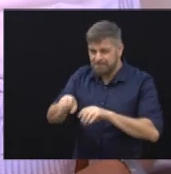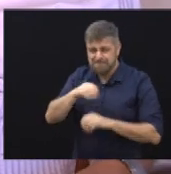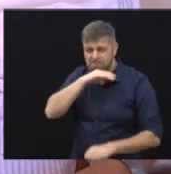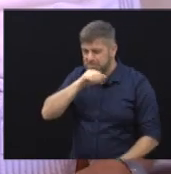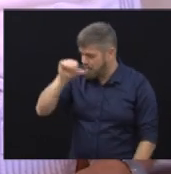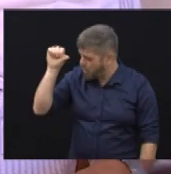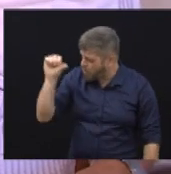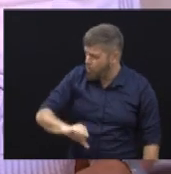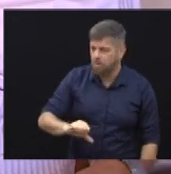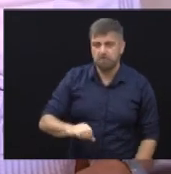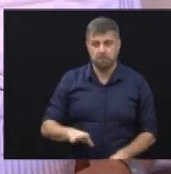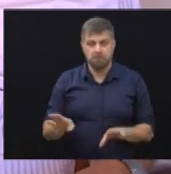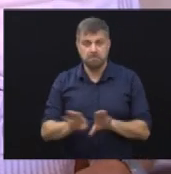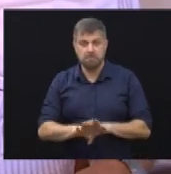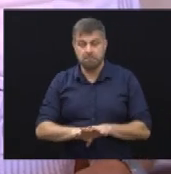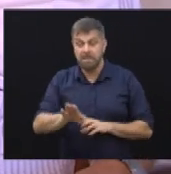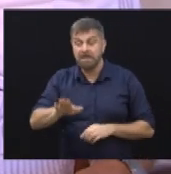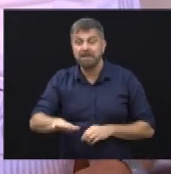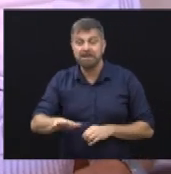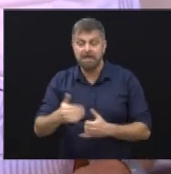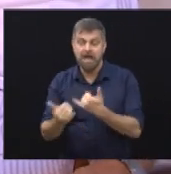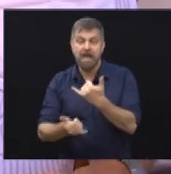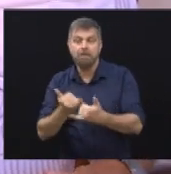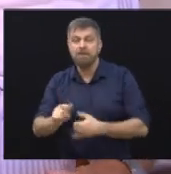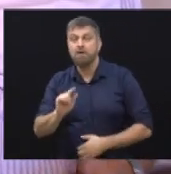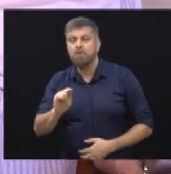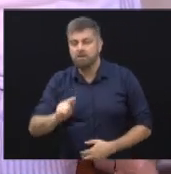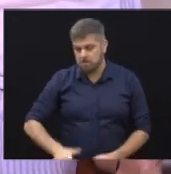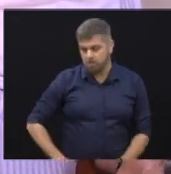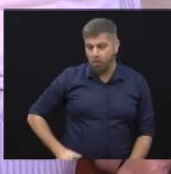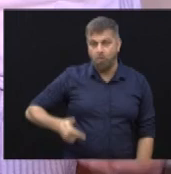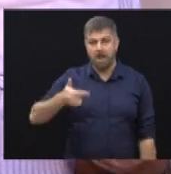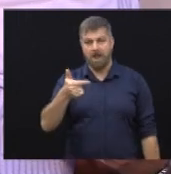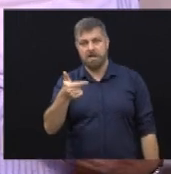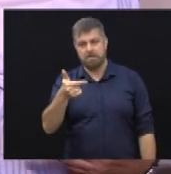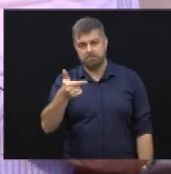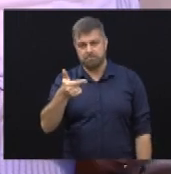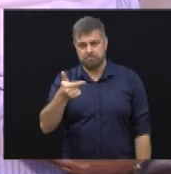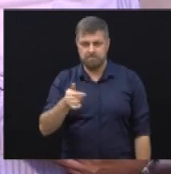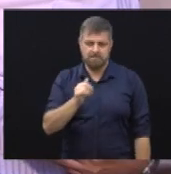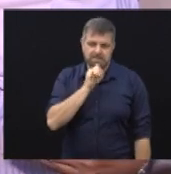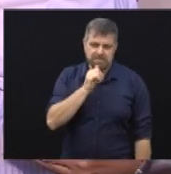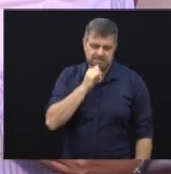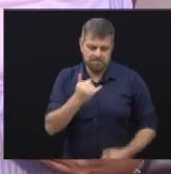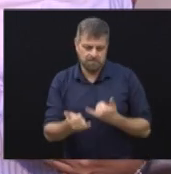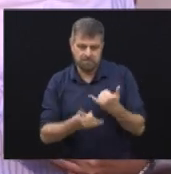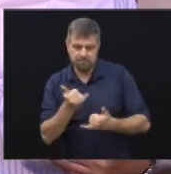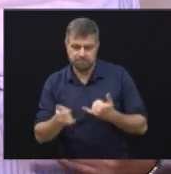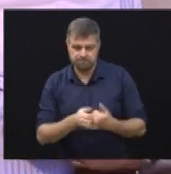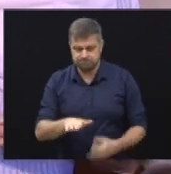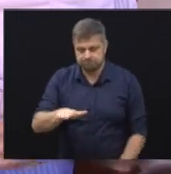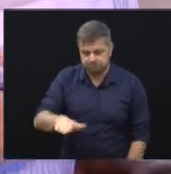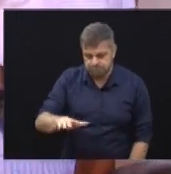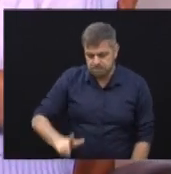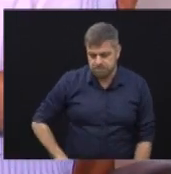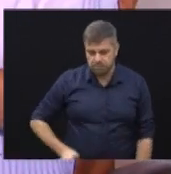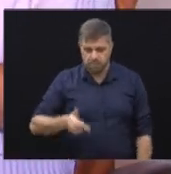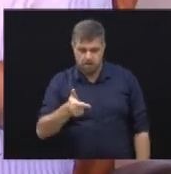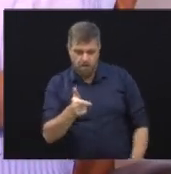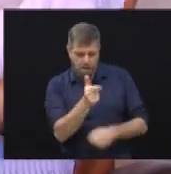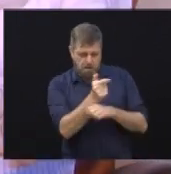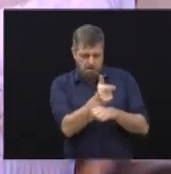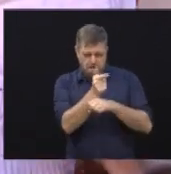infantil, né? E até mesmo criança brincar com armas, né? Então, uma criança que pega um revólver